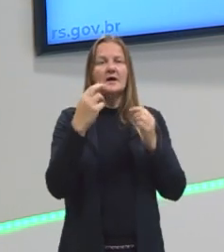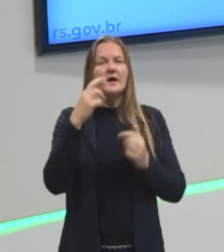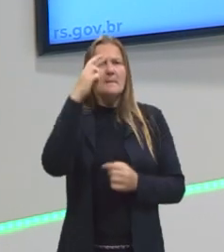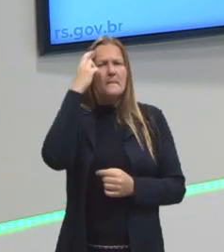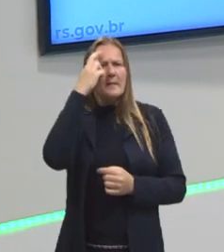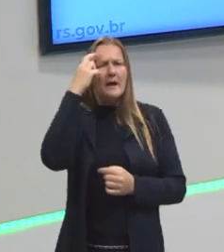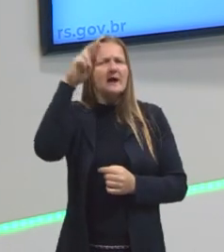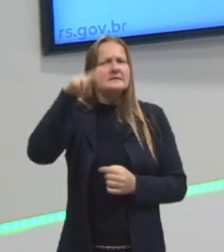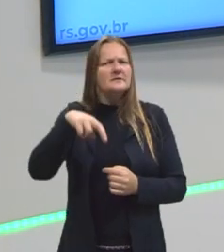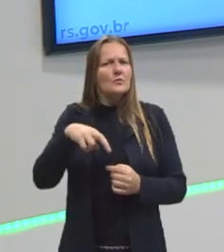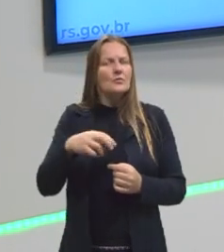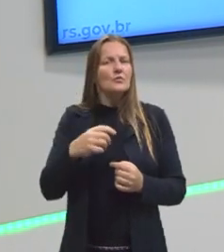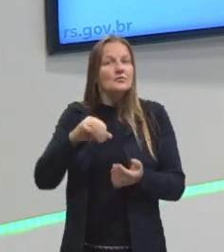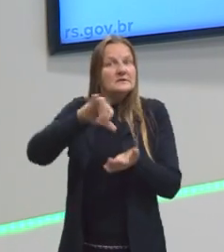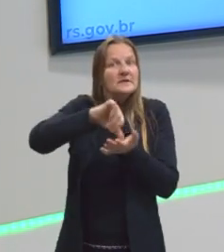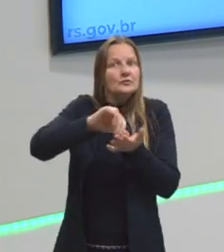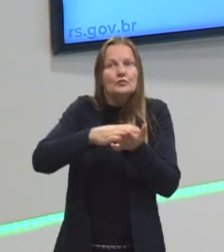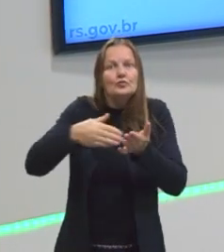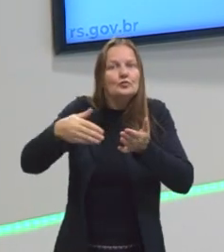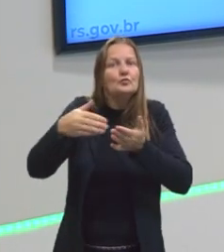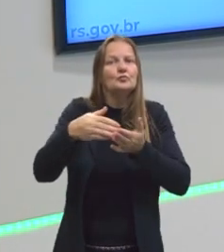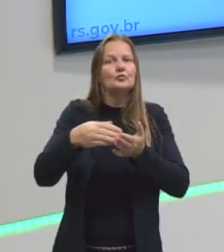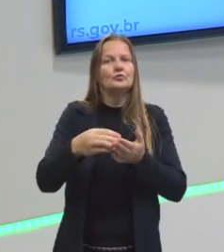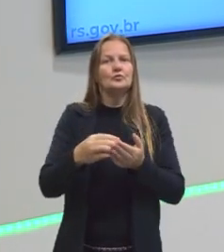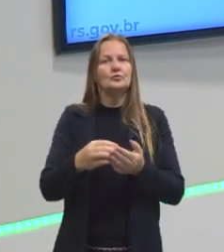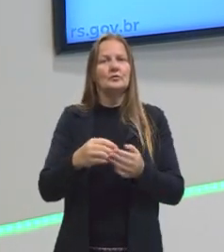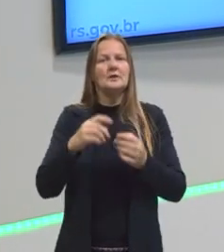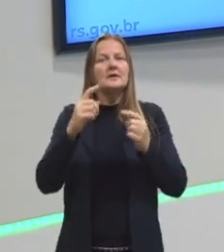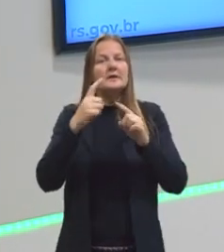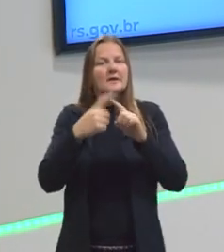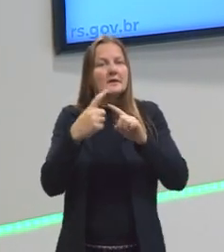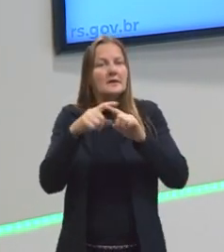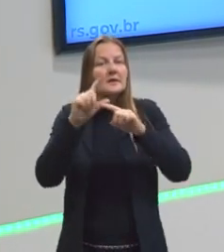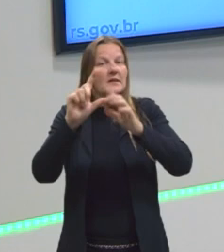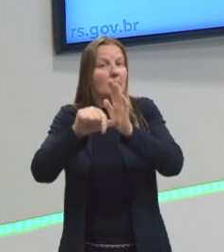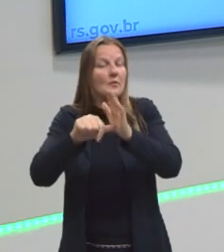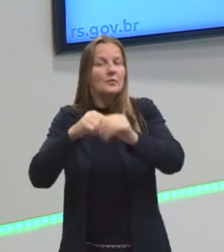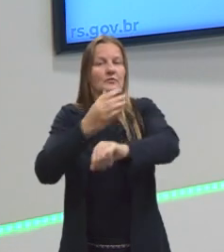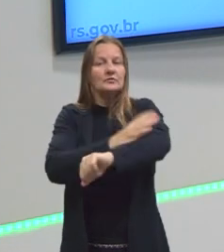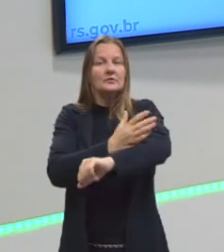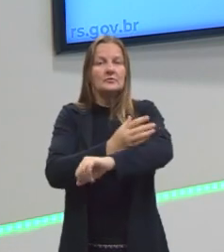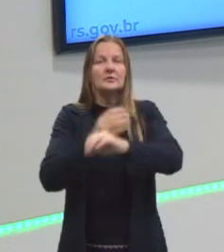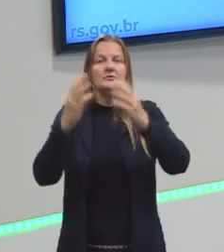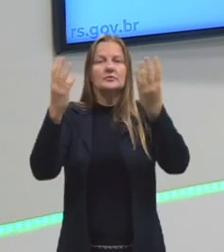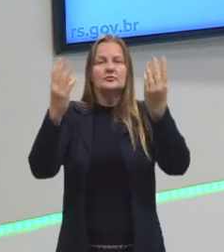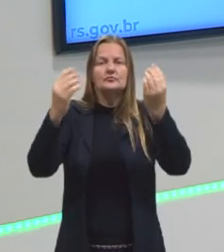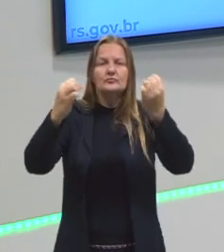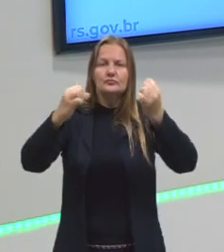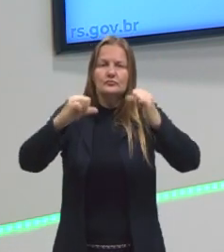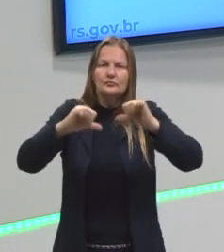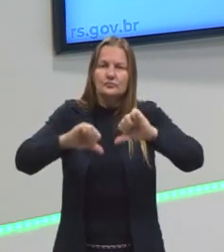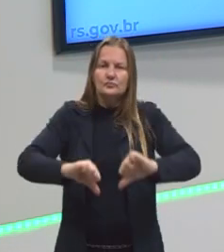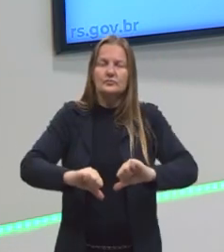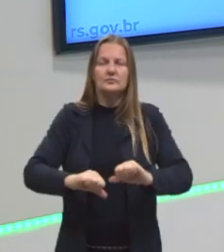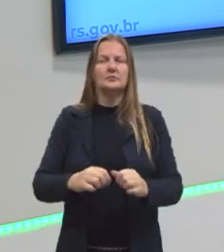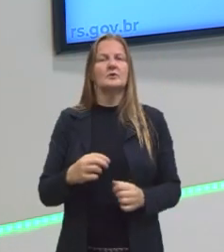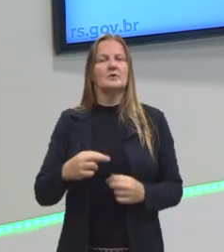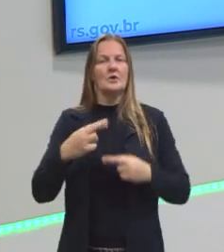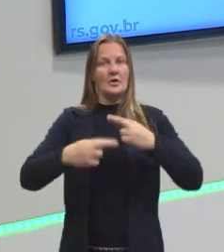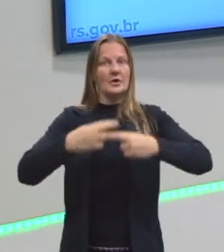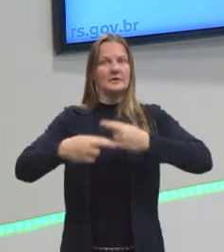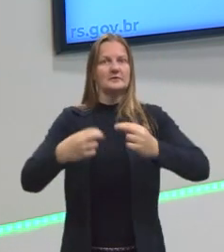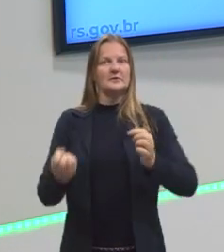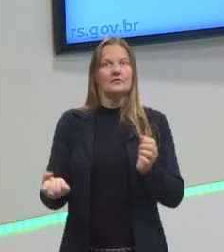razão do centro era a razão EA Idade Média se perdeu bastante dessa razão em função do cristianismo é o renascimento